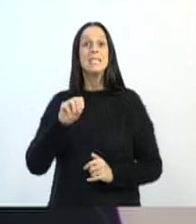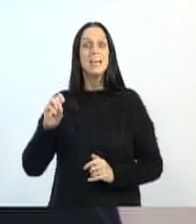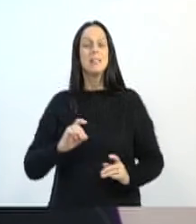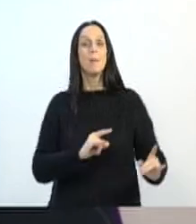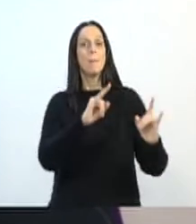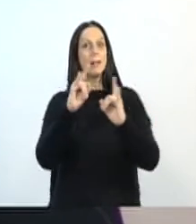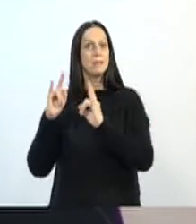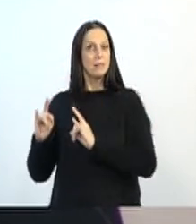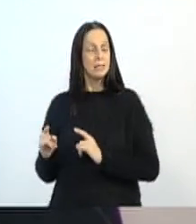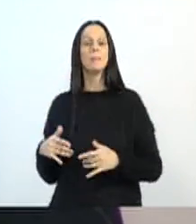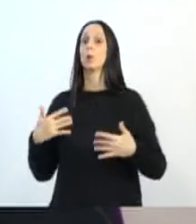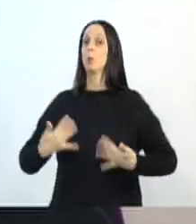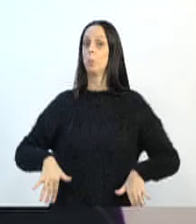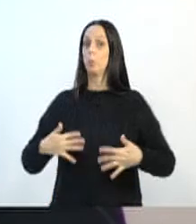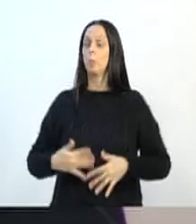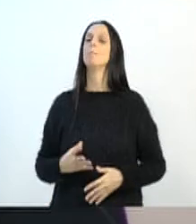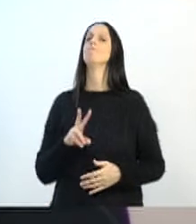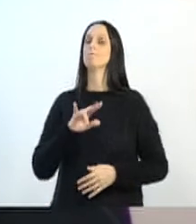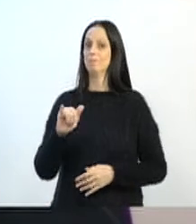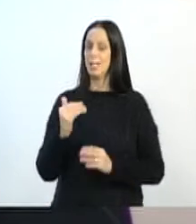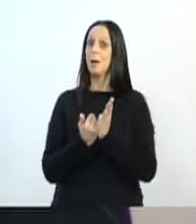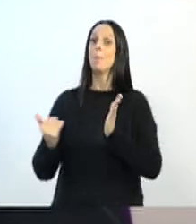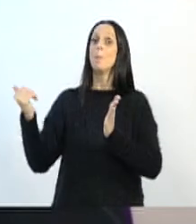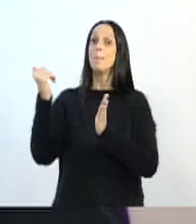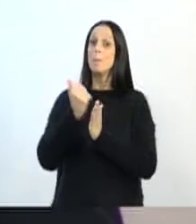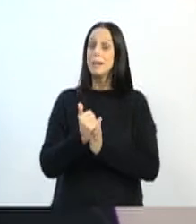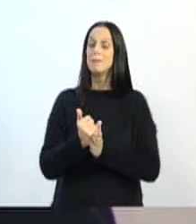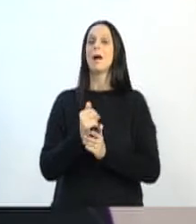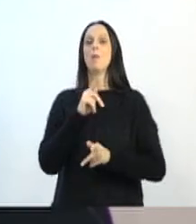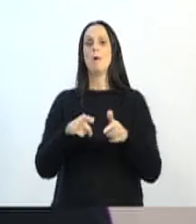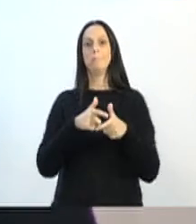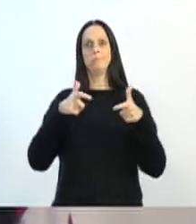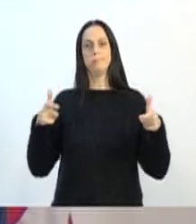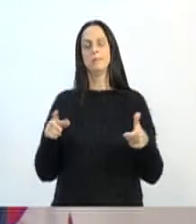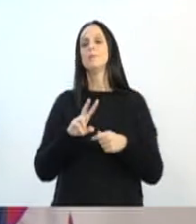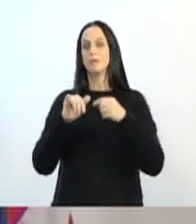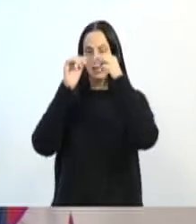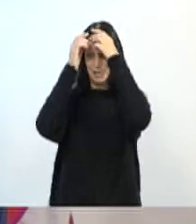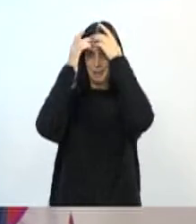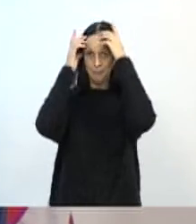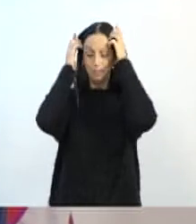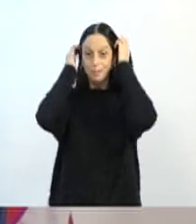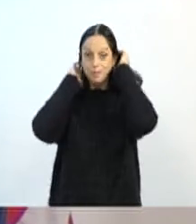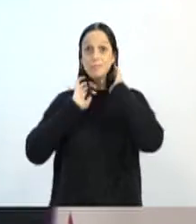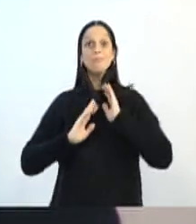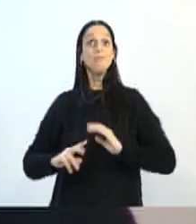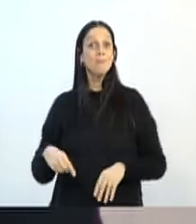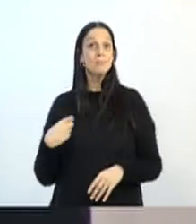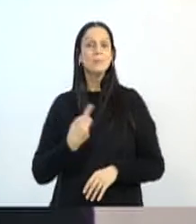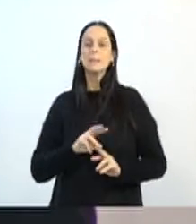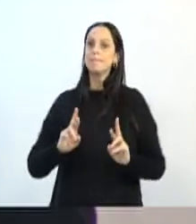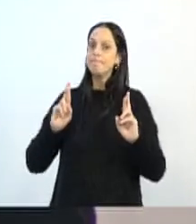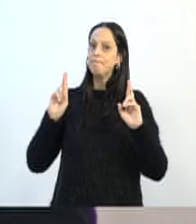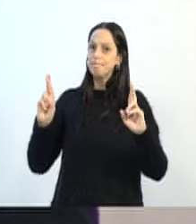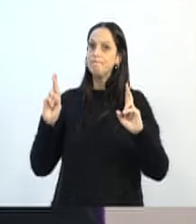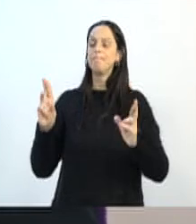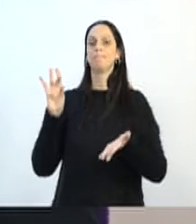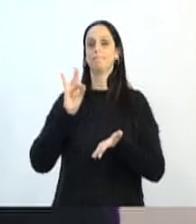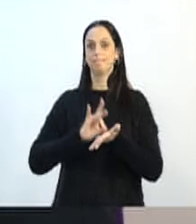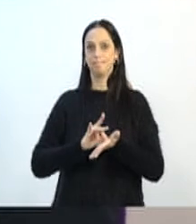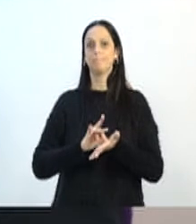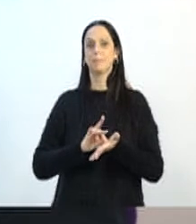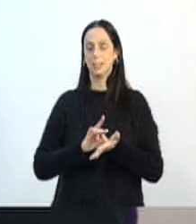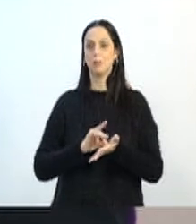300 apartamentos, então, teoricamente, a população vai crescer muito naquela região. Então, a gente espera que seja acatado